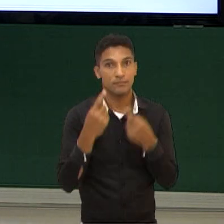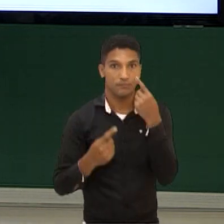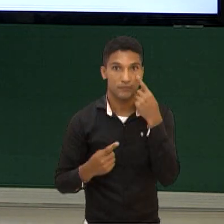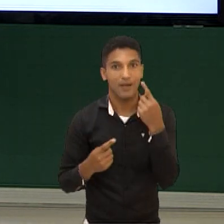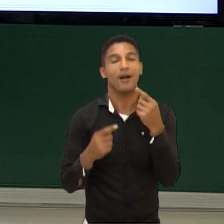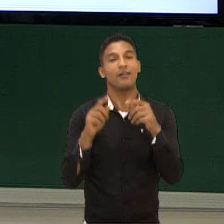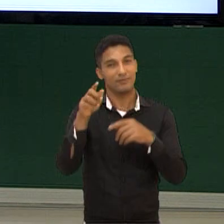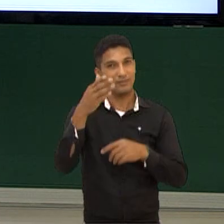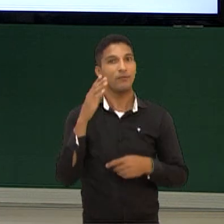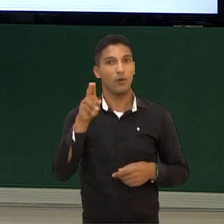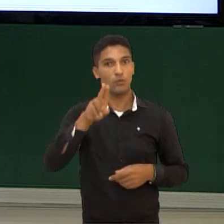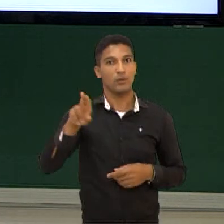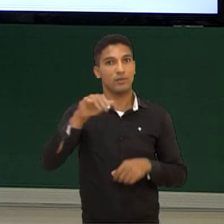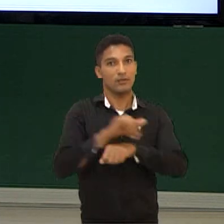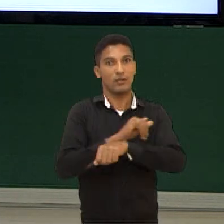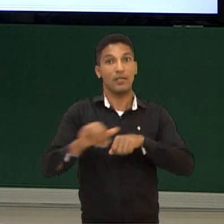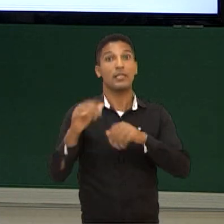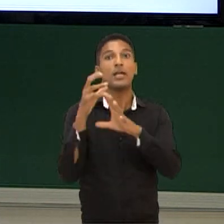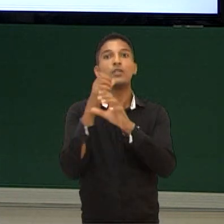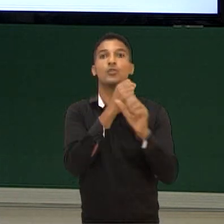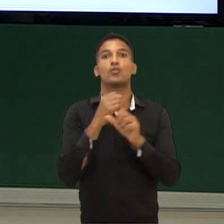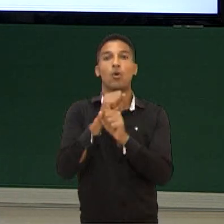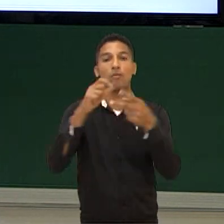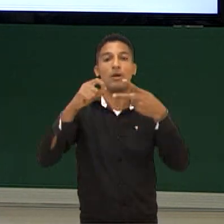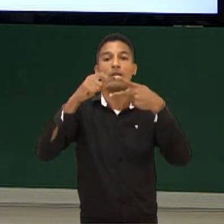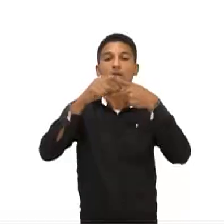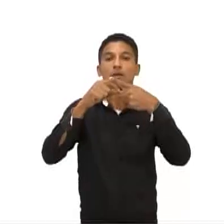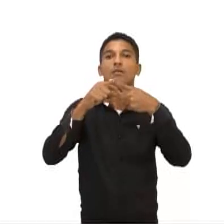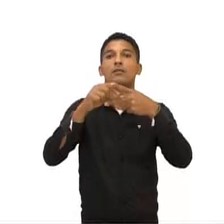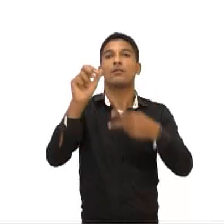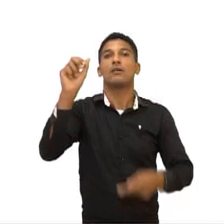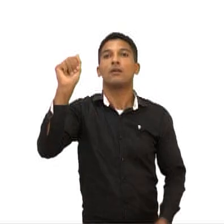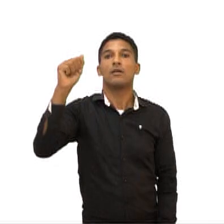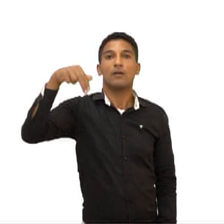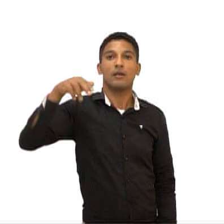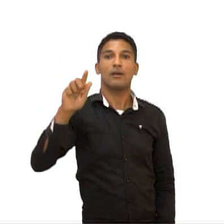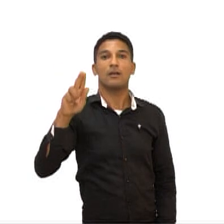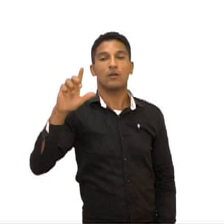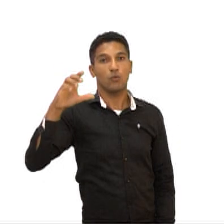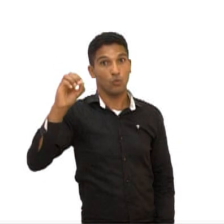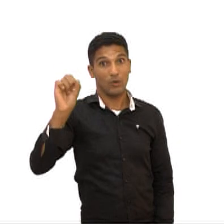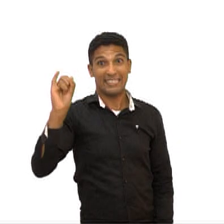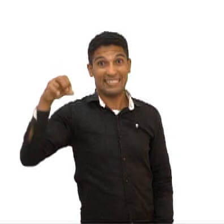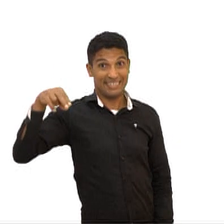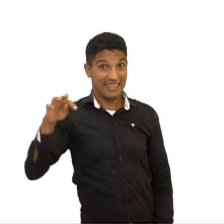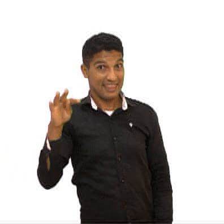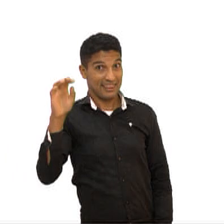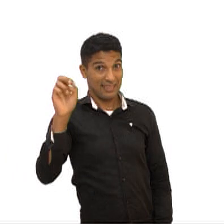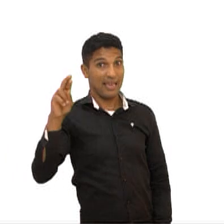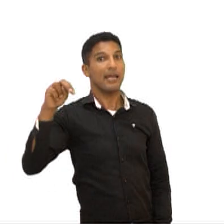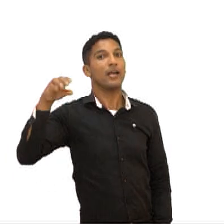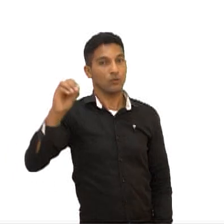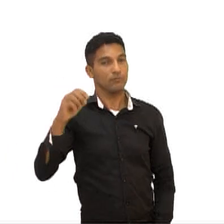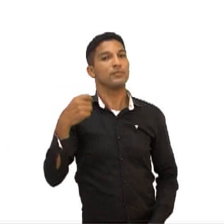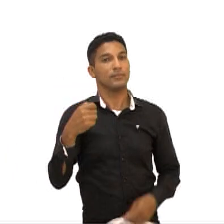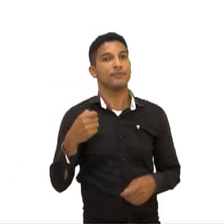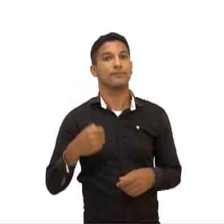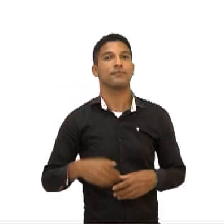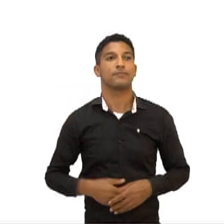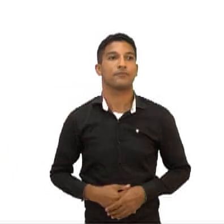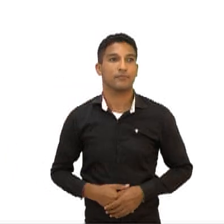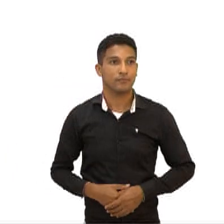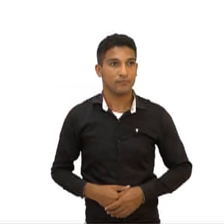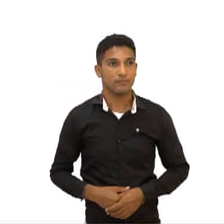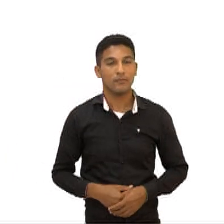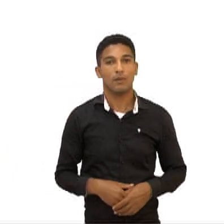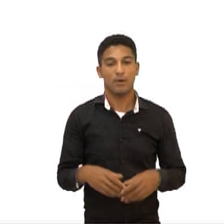ângulos internos de um quadrilátero. Vejamos aqui, ó. Para mim cortar uma diagonal, eu posso escolher